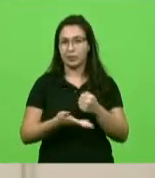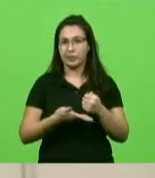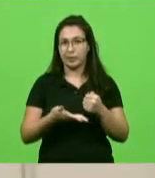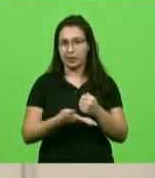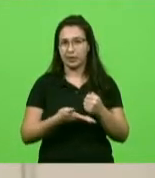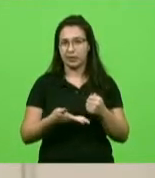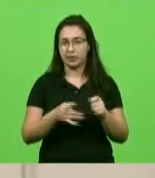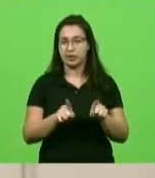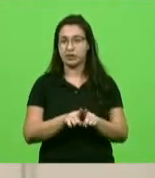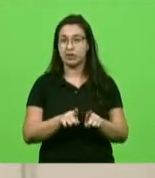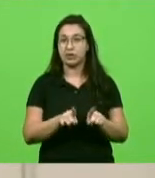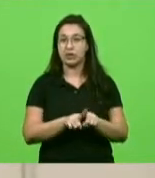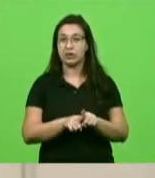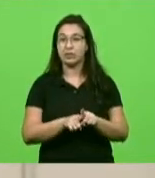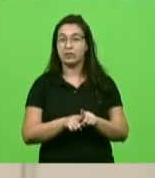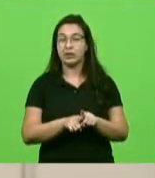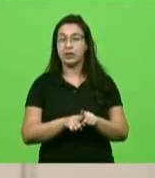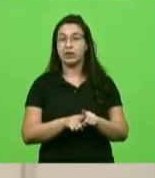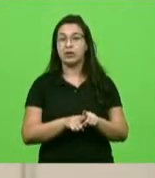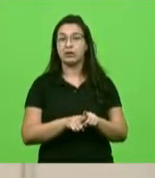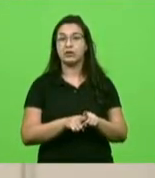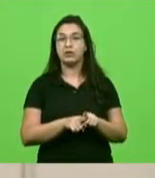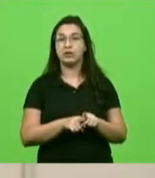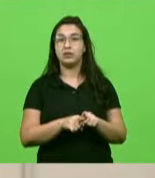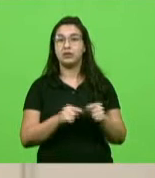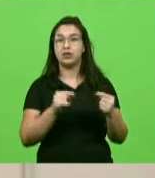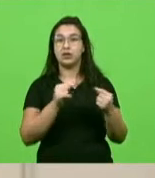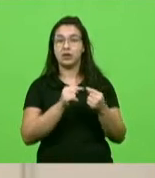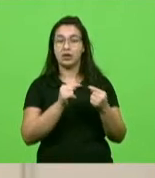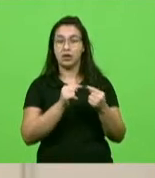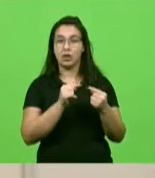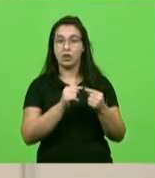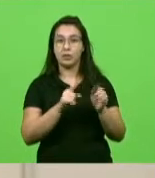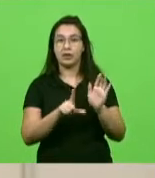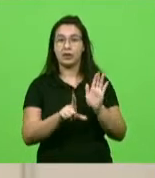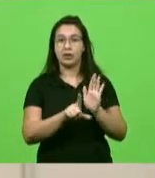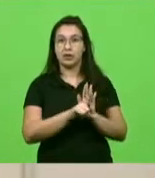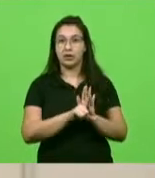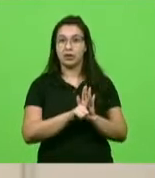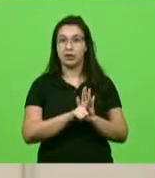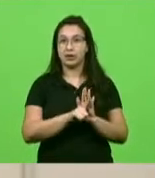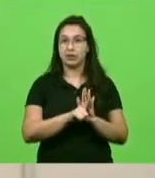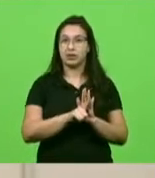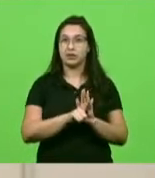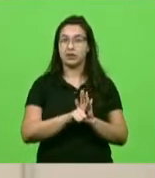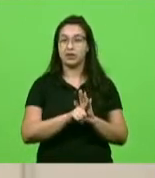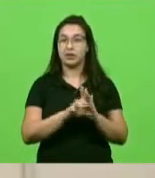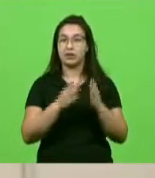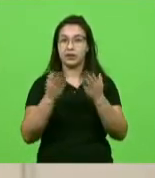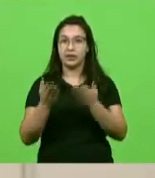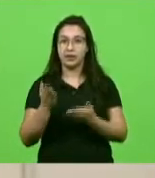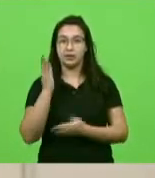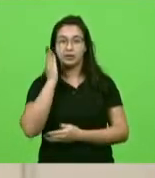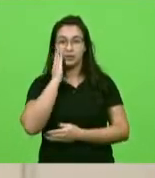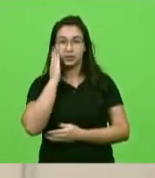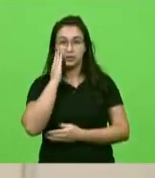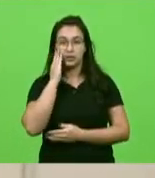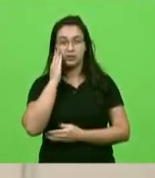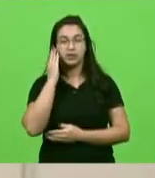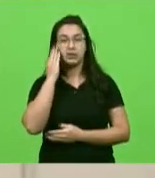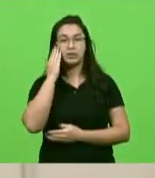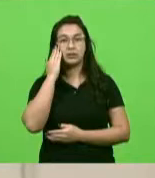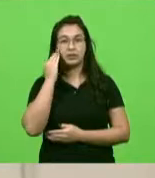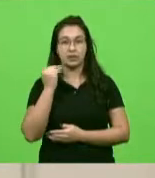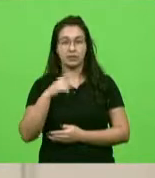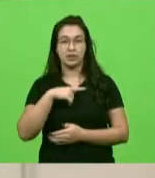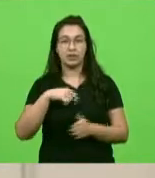e a fundamentação pertinente ao enquadramento típico a que entendem os denunciantes ter havido a prática dos